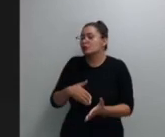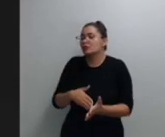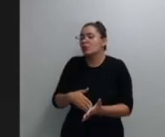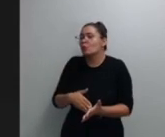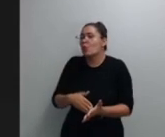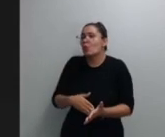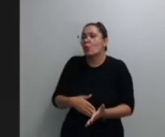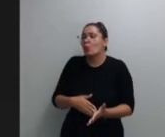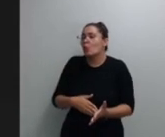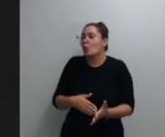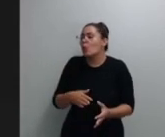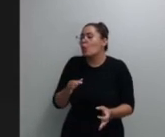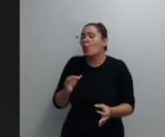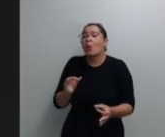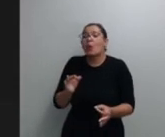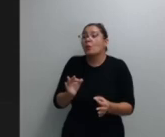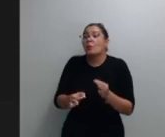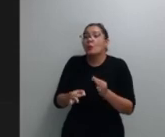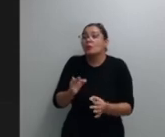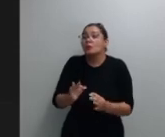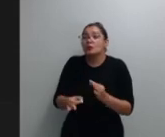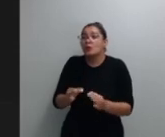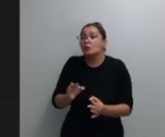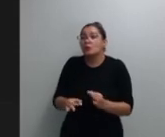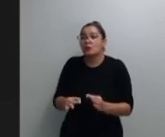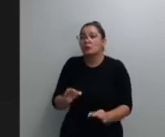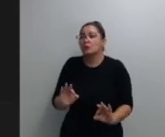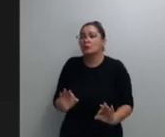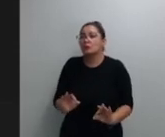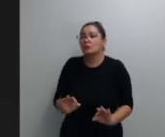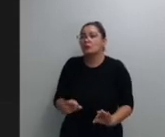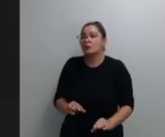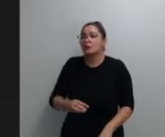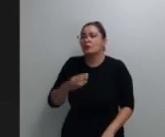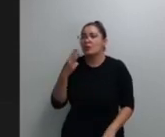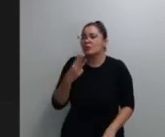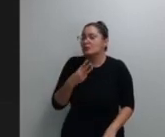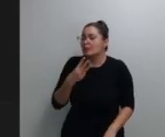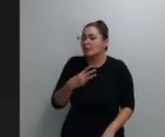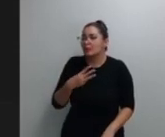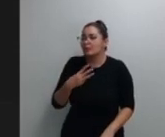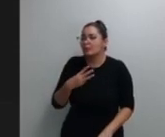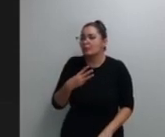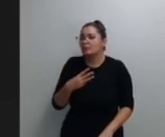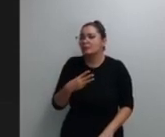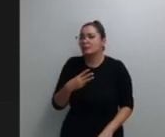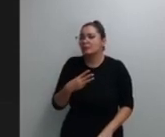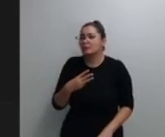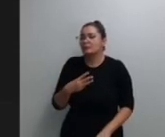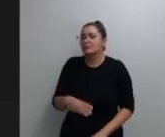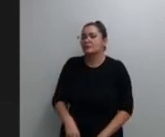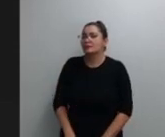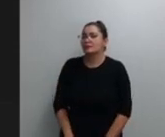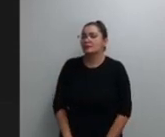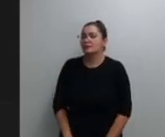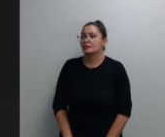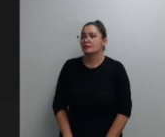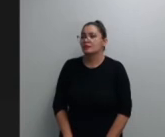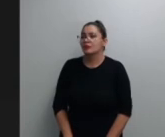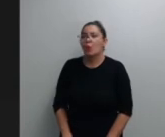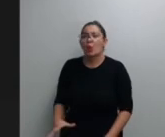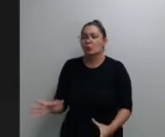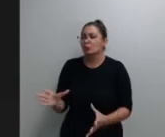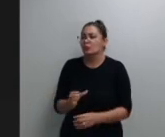justiça gratuito então se for beneficiário da justiça é o terceiro é o terceiro declaratório são os terceiros embargos então eu retiro presidente